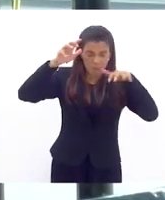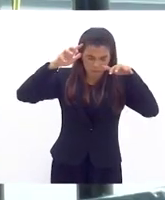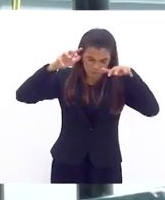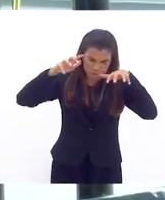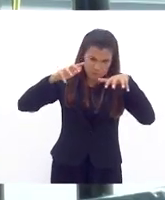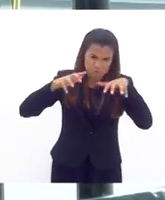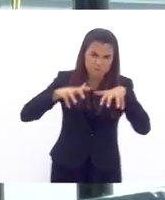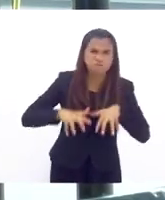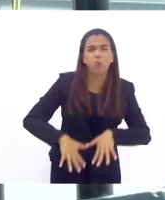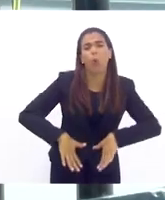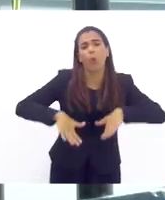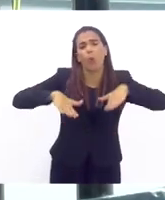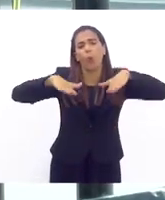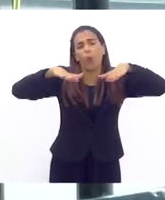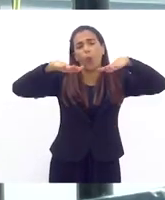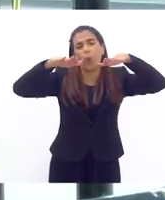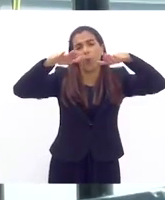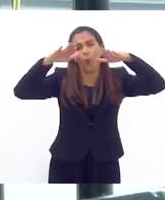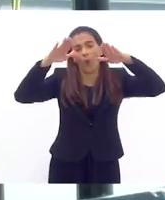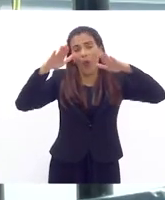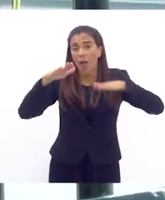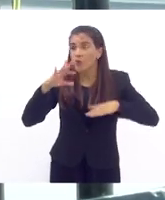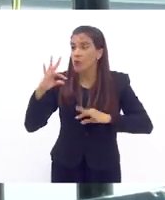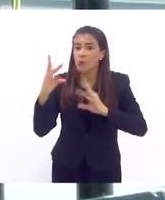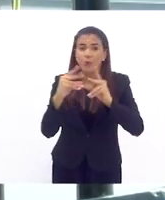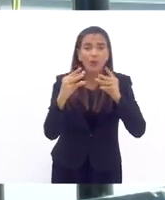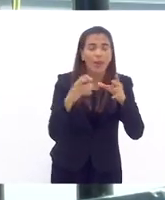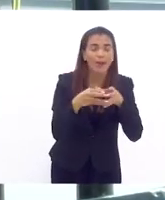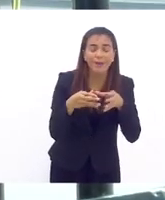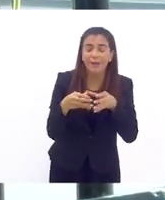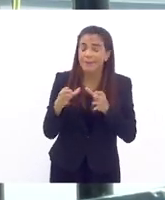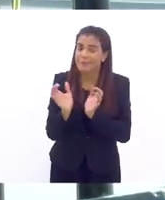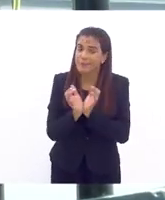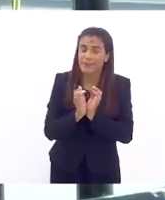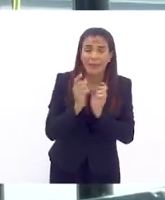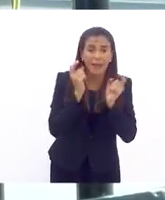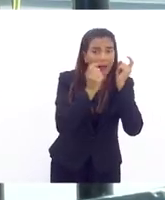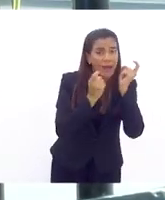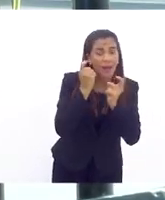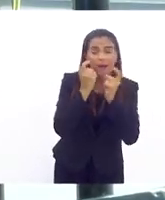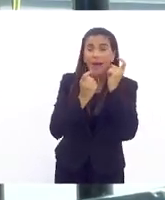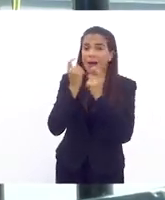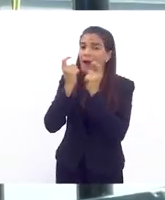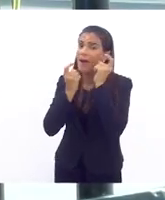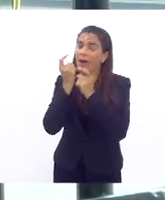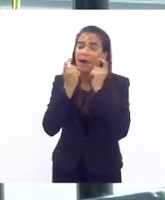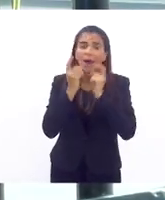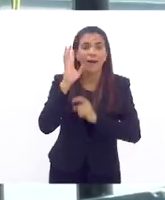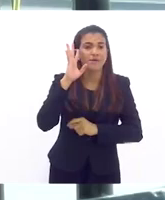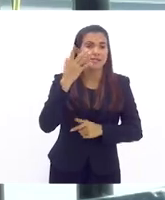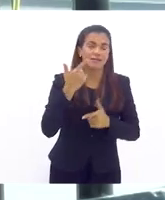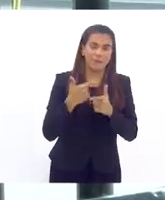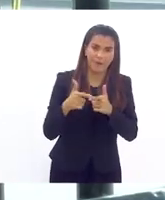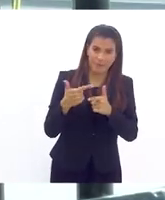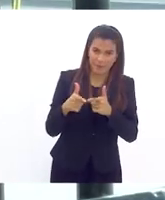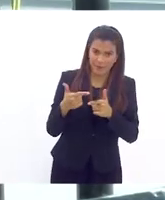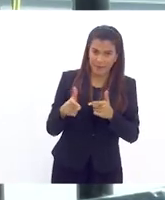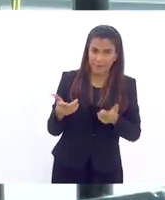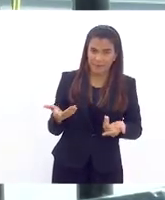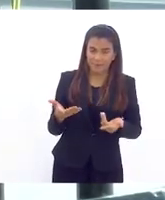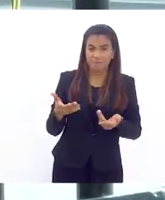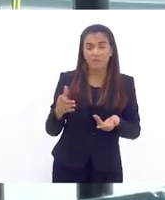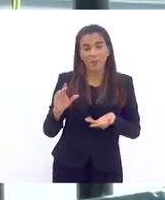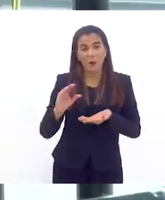meses aí fica o fio desesperado com toda equipe para poder ir lá e apagar o incêndio então maior parte